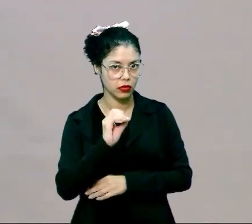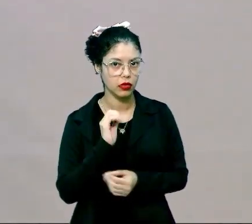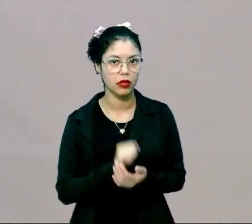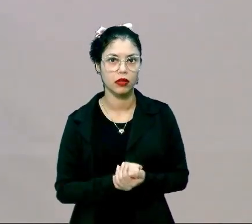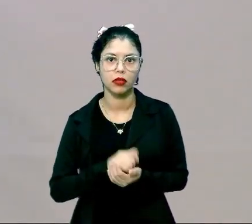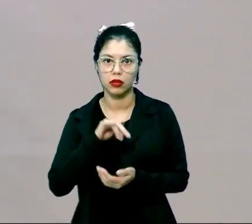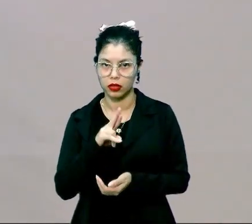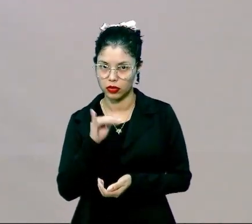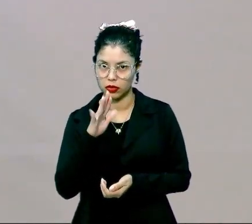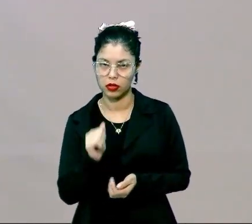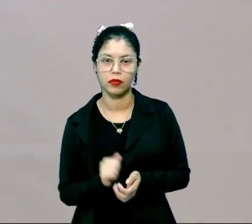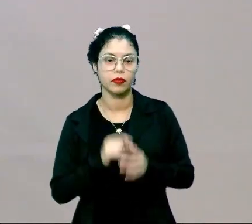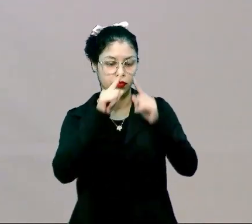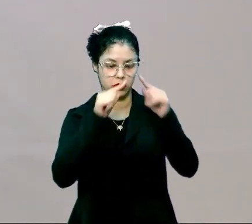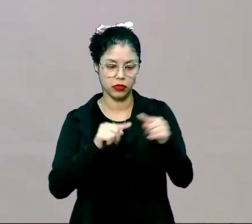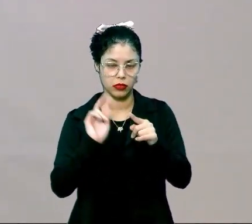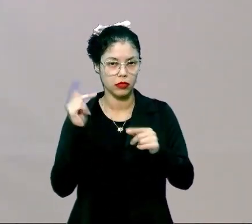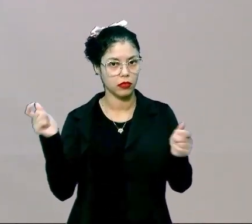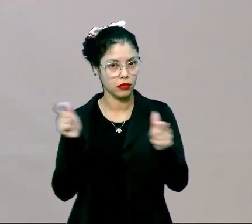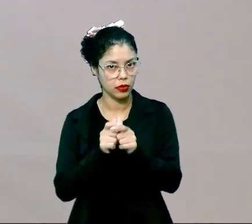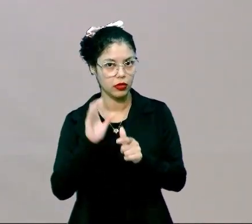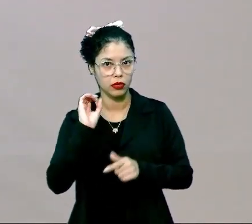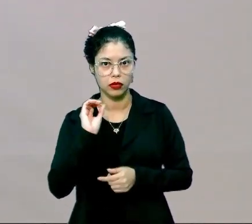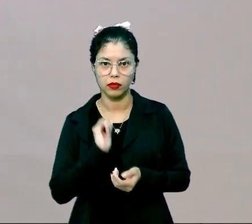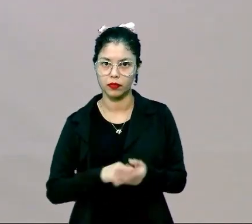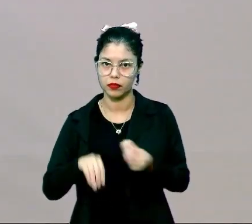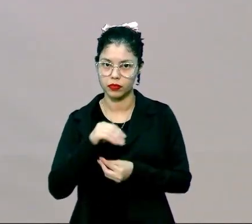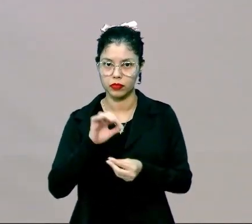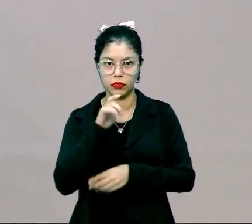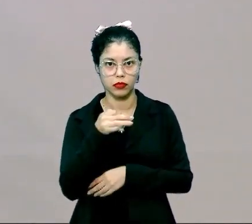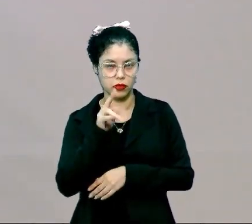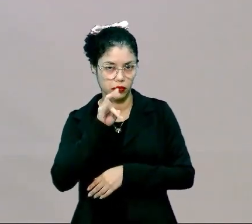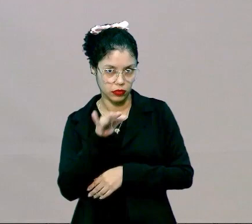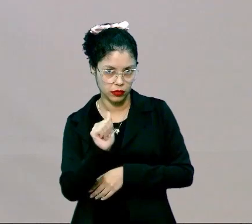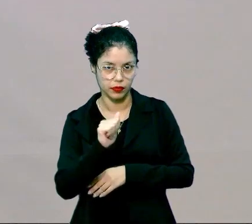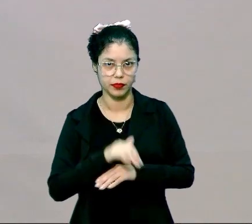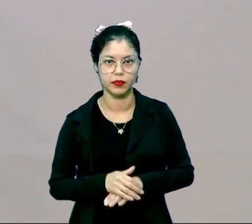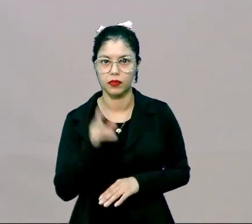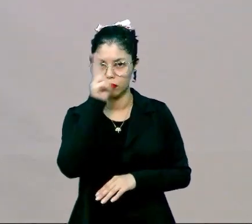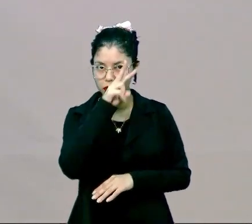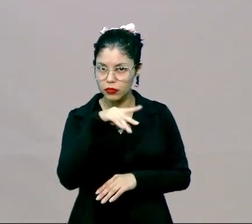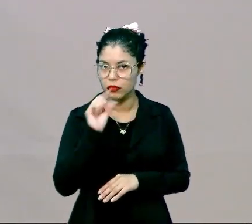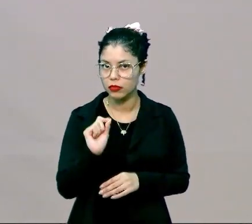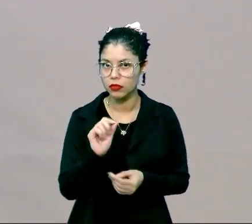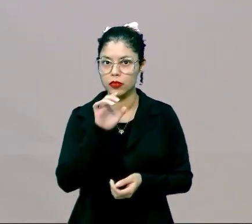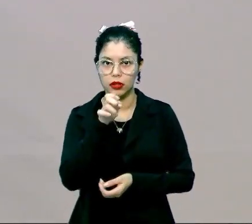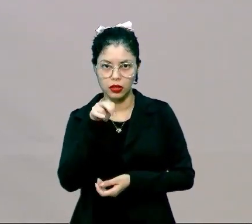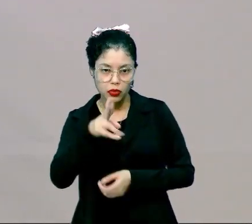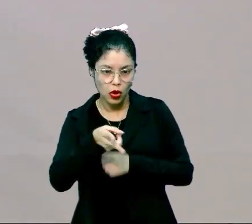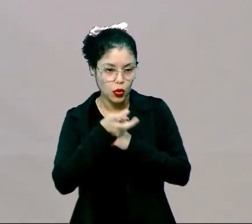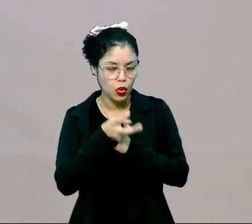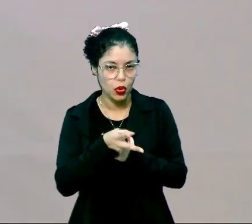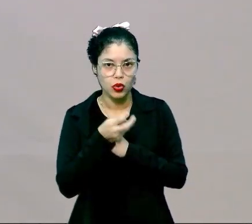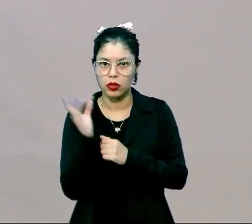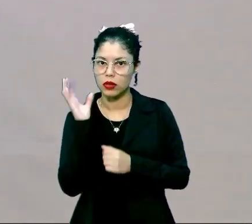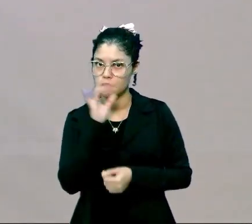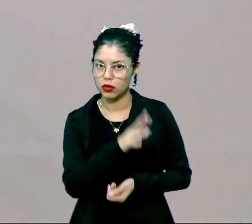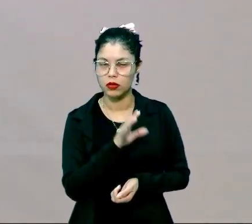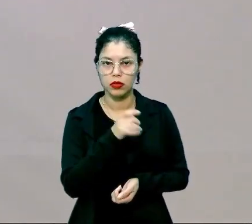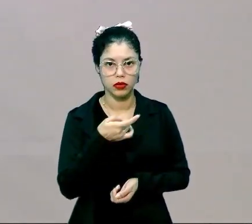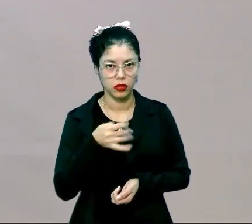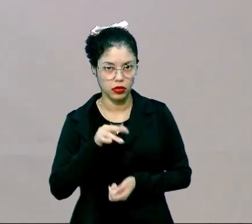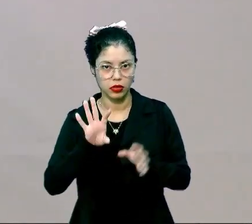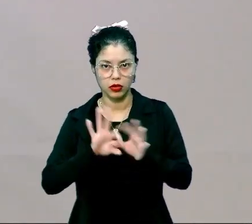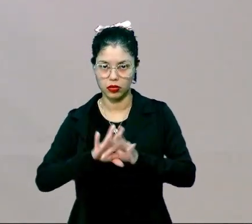reação endotérmica, e ΔH menor que zero, reação exotérmica. Lembrando que endo absorve calor e